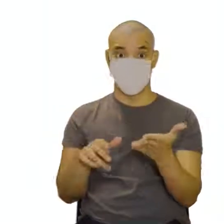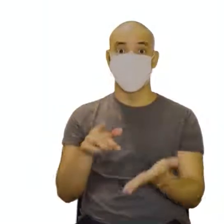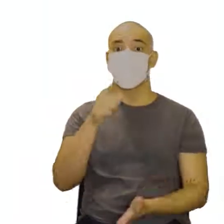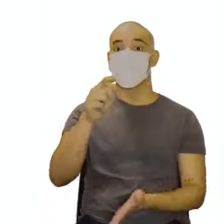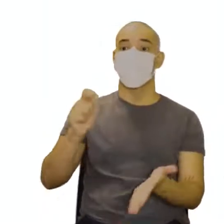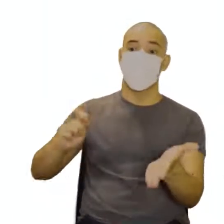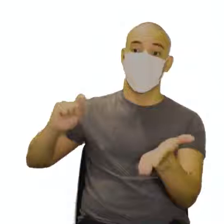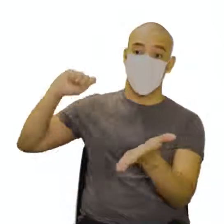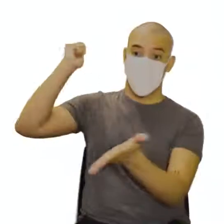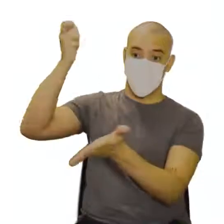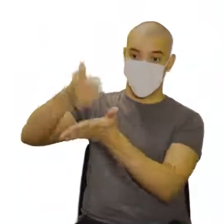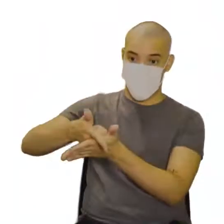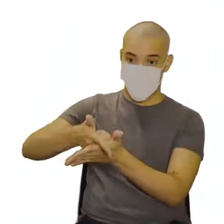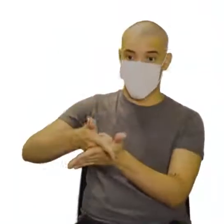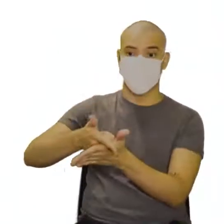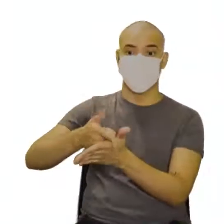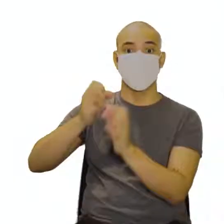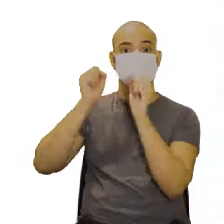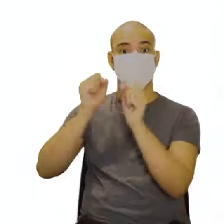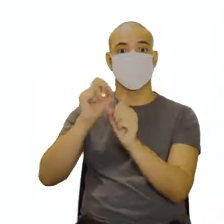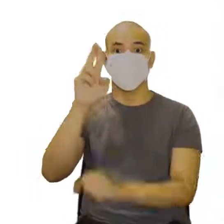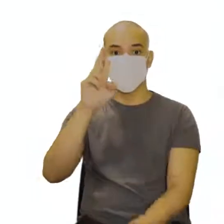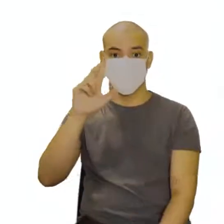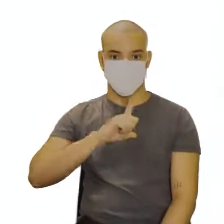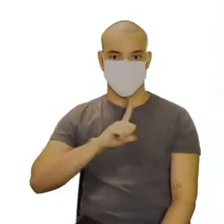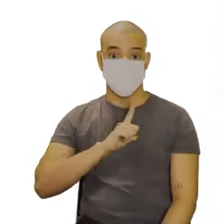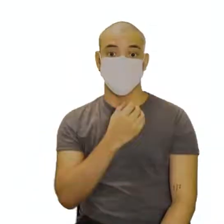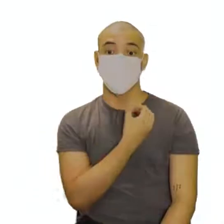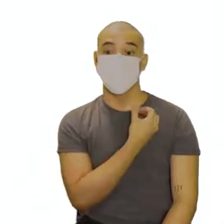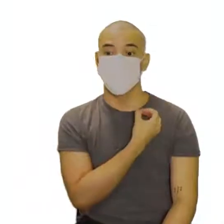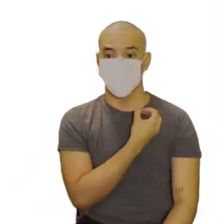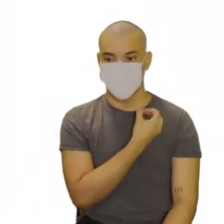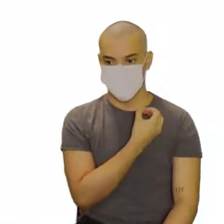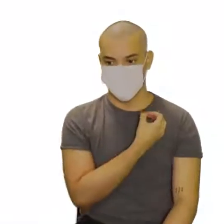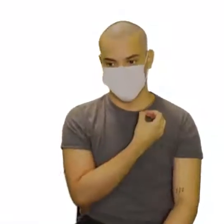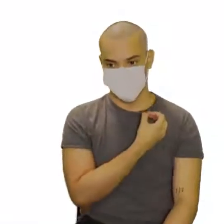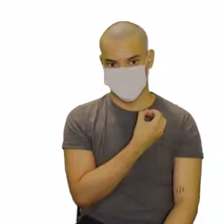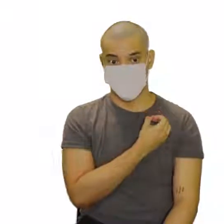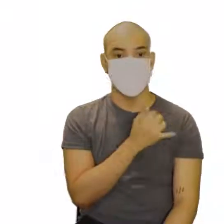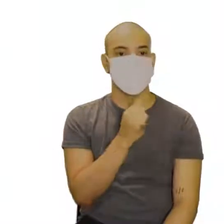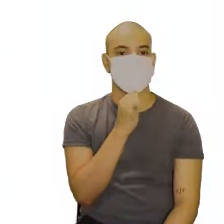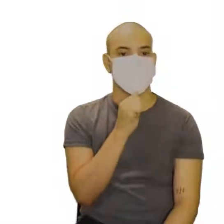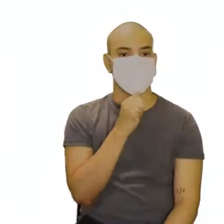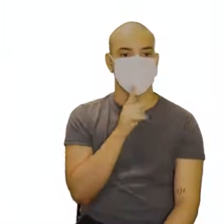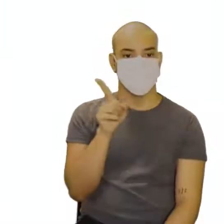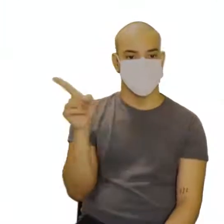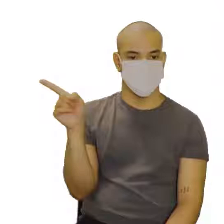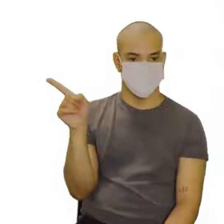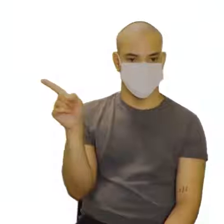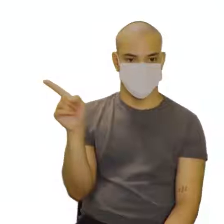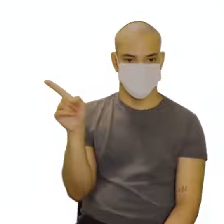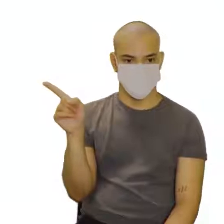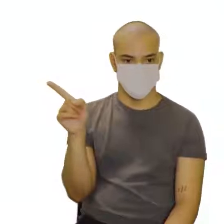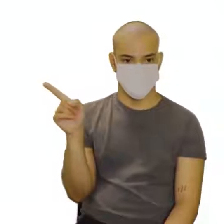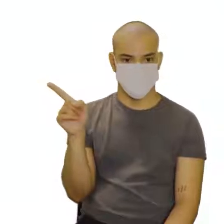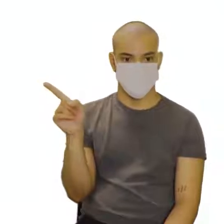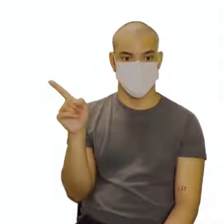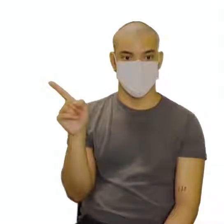capacitor, pessoal, você pode observar que tem uma numeração. Olha só, quer ver? Vamos dar uma olhadinha aqui, ó.